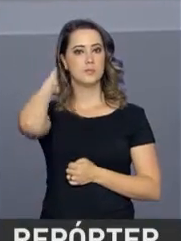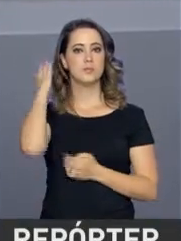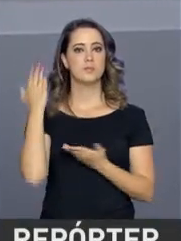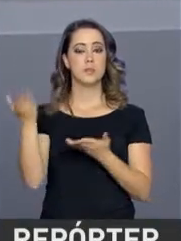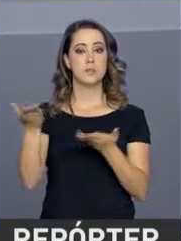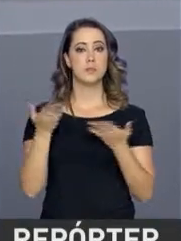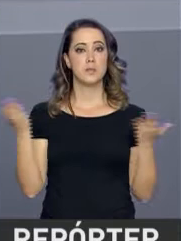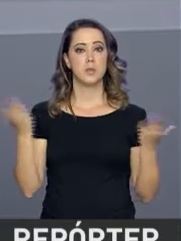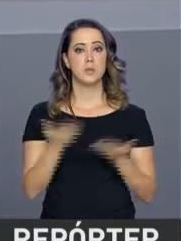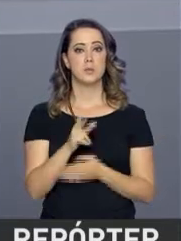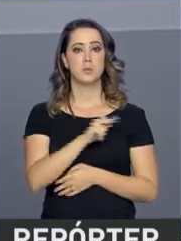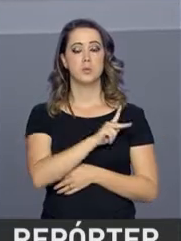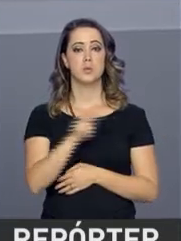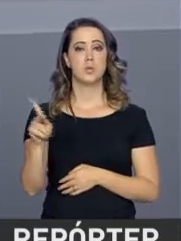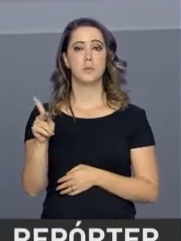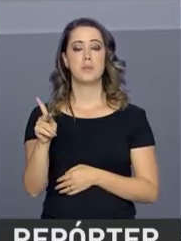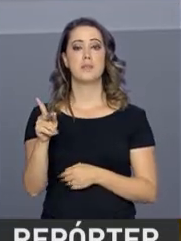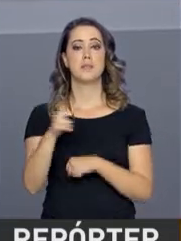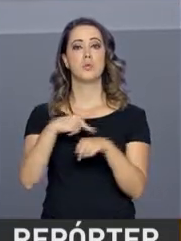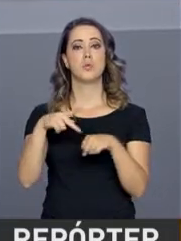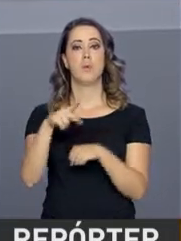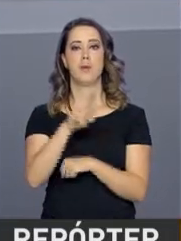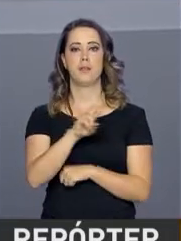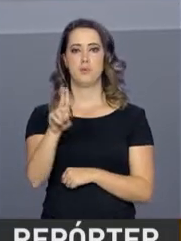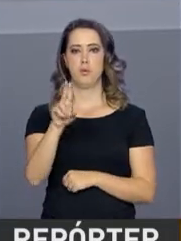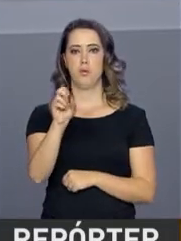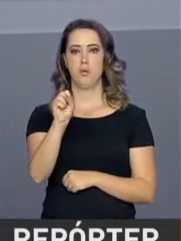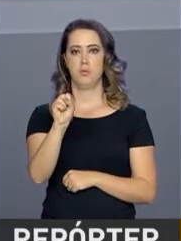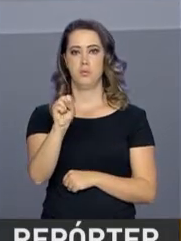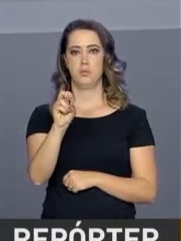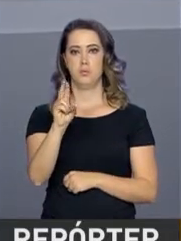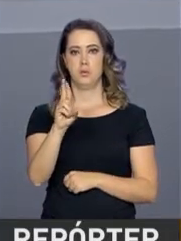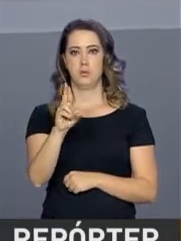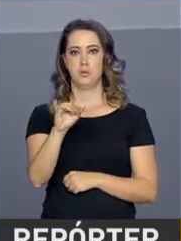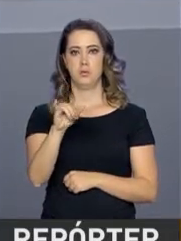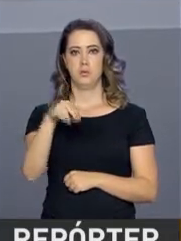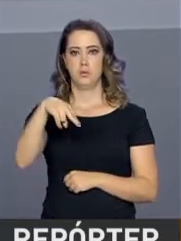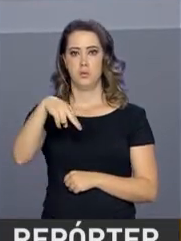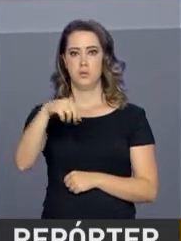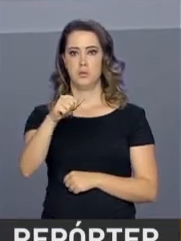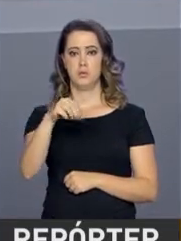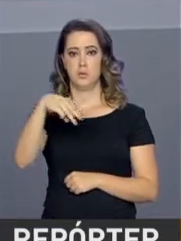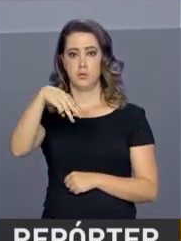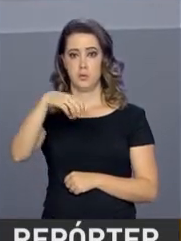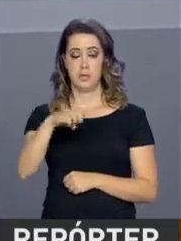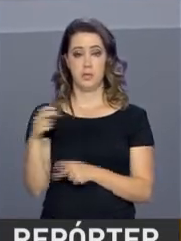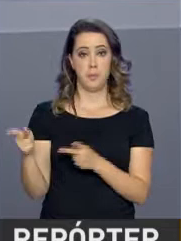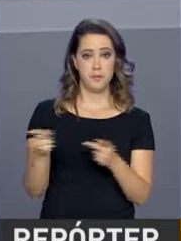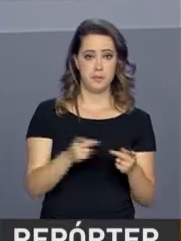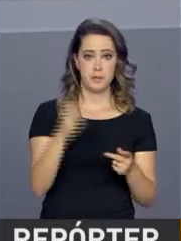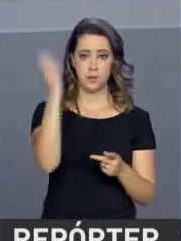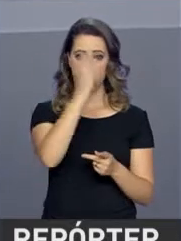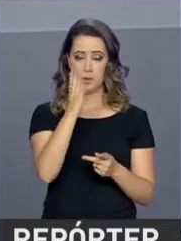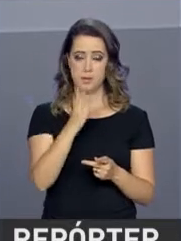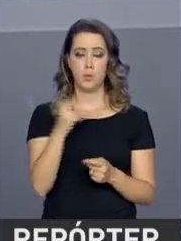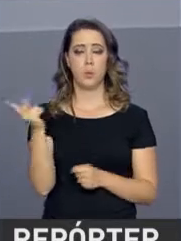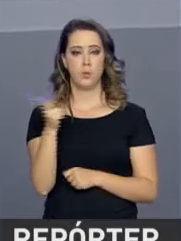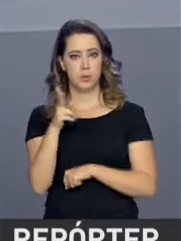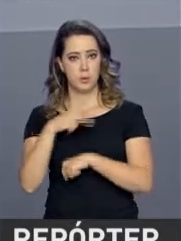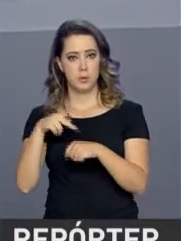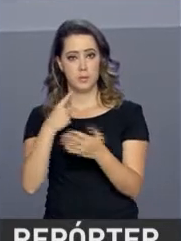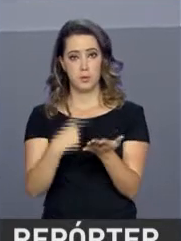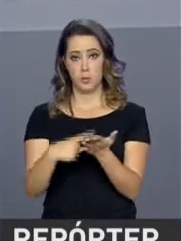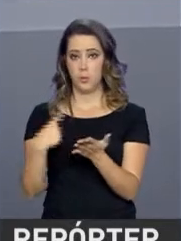recebeu hoje o presidente do suriname que está em visita oficial ao país os dois assinaram acordos de cooperação nas áreas de defesa